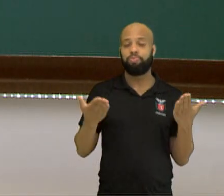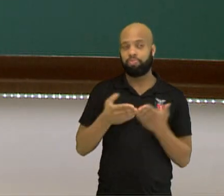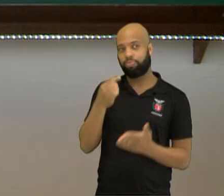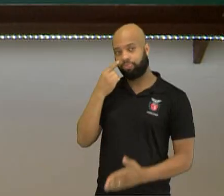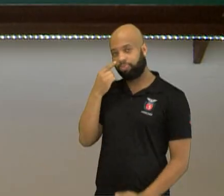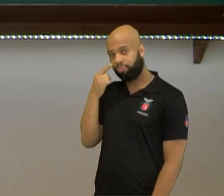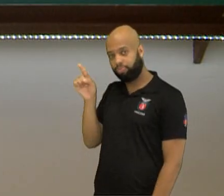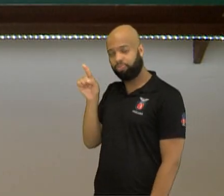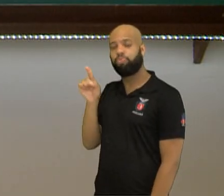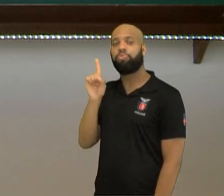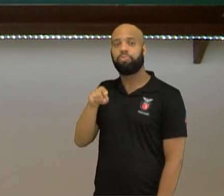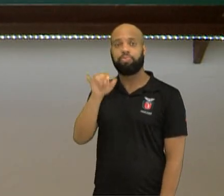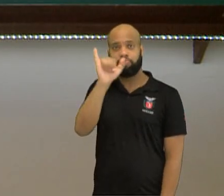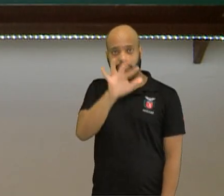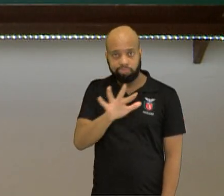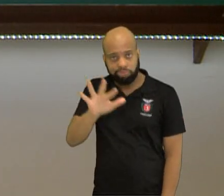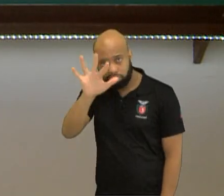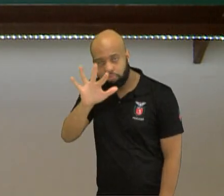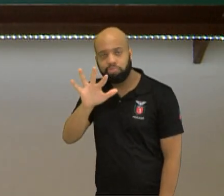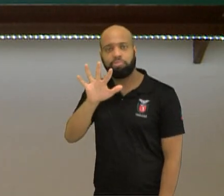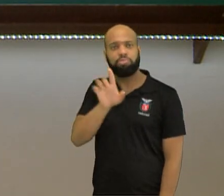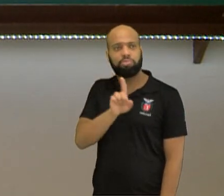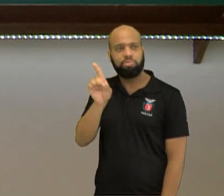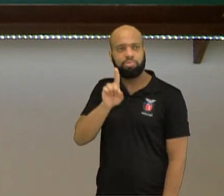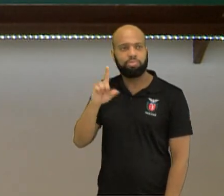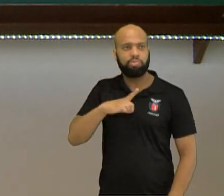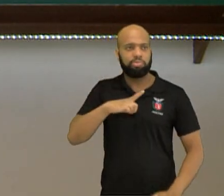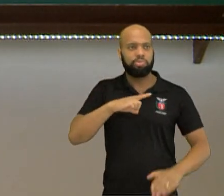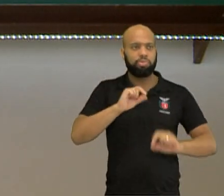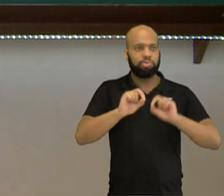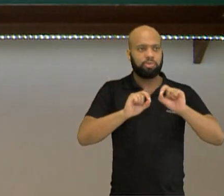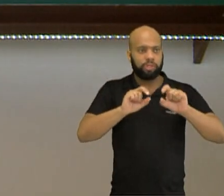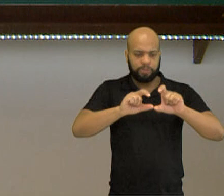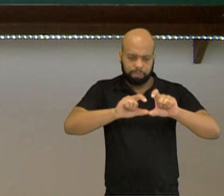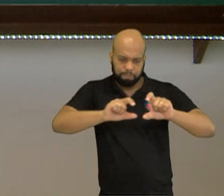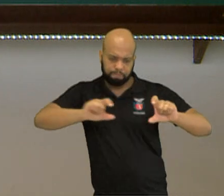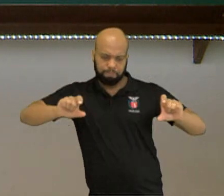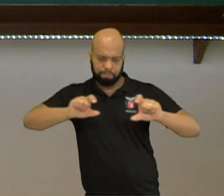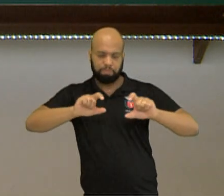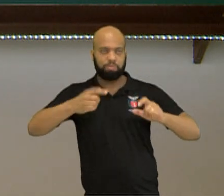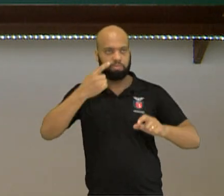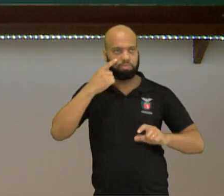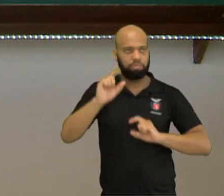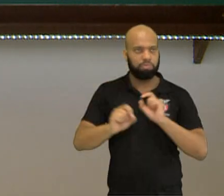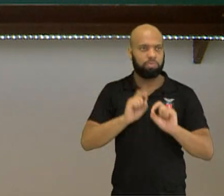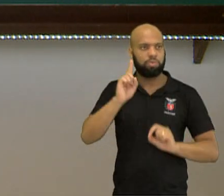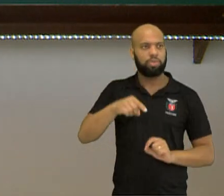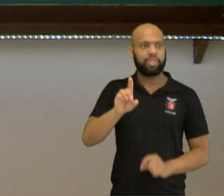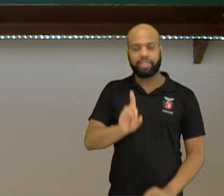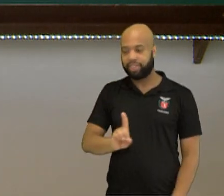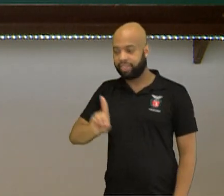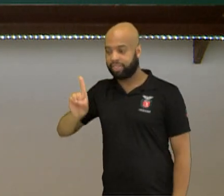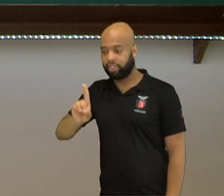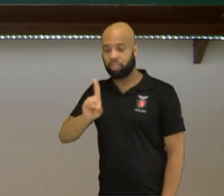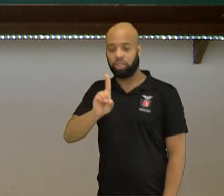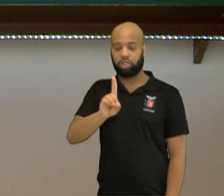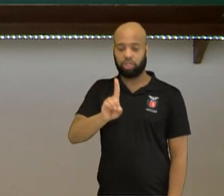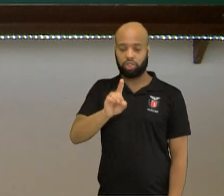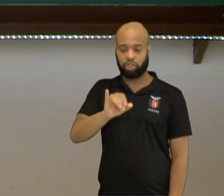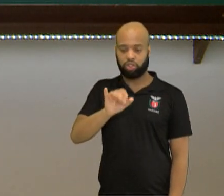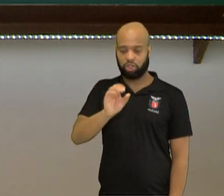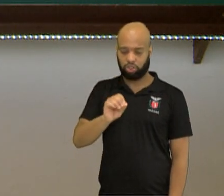Aqui nós temos uma imagem, né, em baixo relevo, mostrando o deus Dionísio, né, que